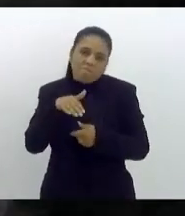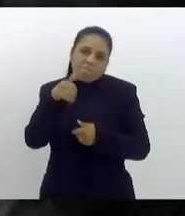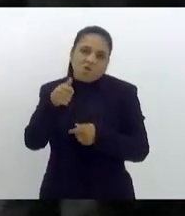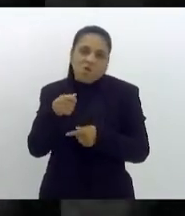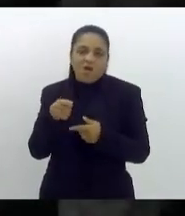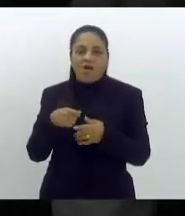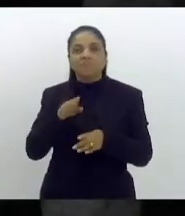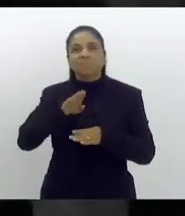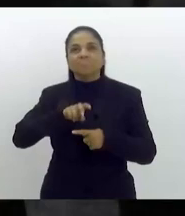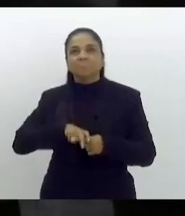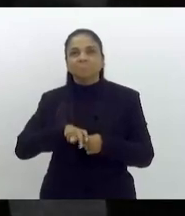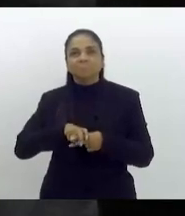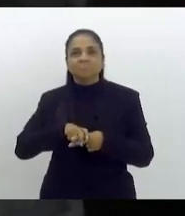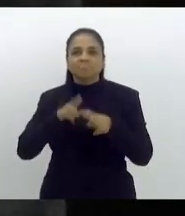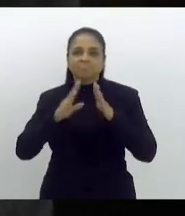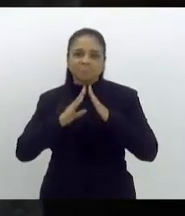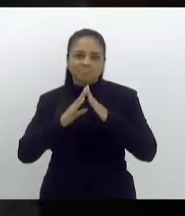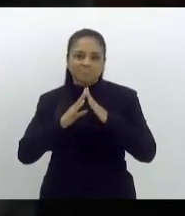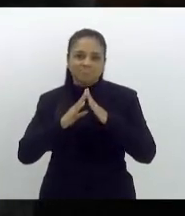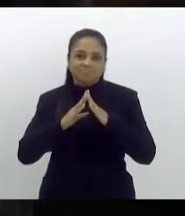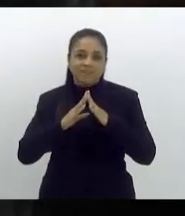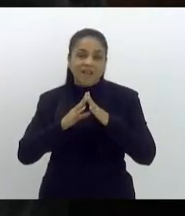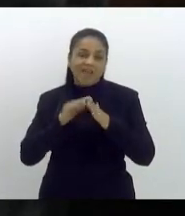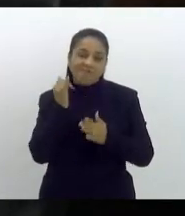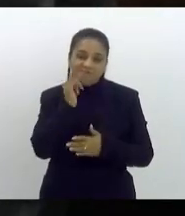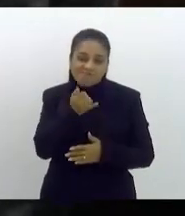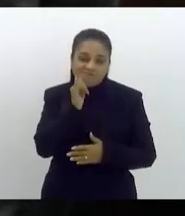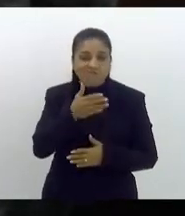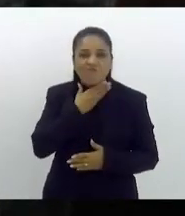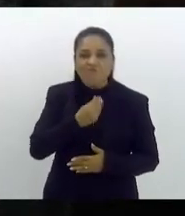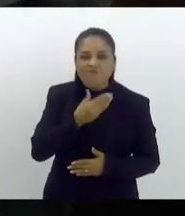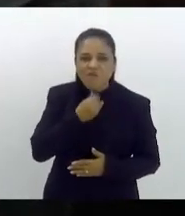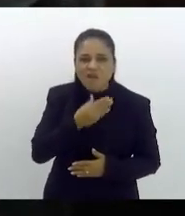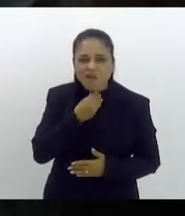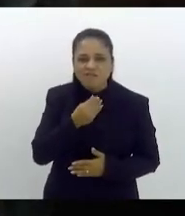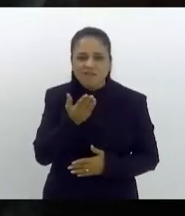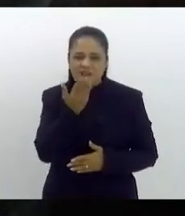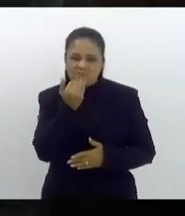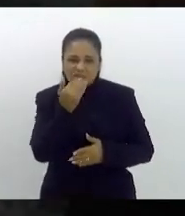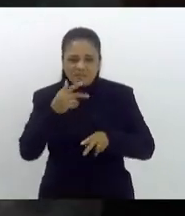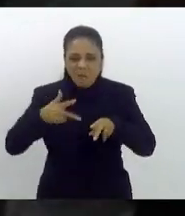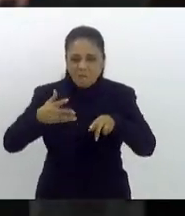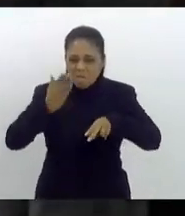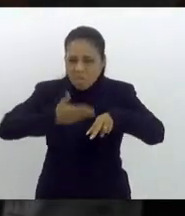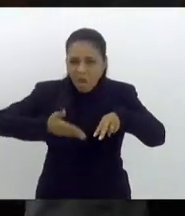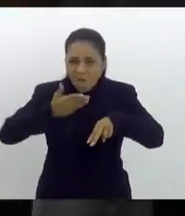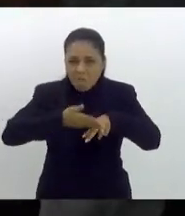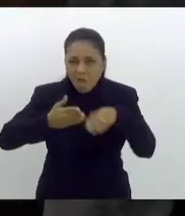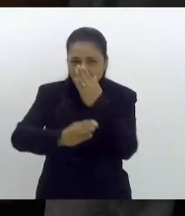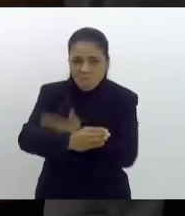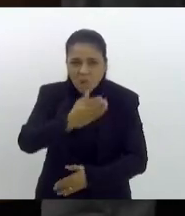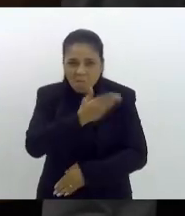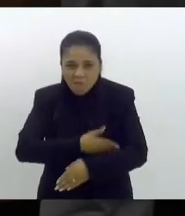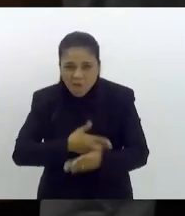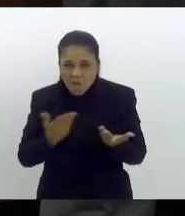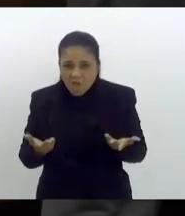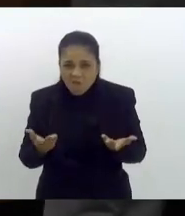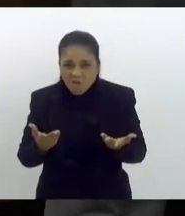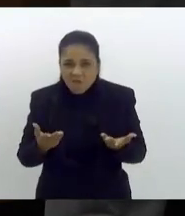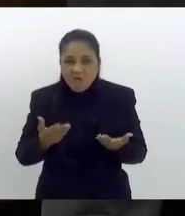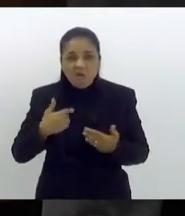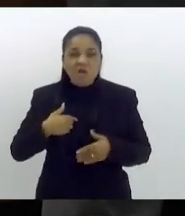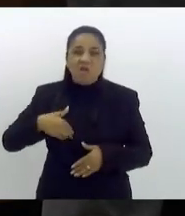a falsa narrativa que a alimentação tá matando crianças amputando crianças mas não é isso assim como adultos hoje são